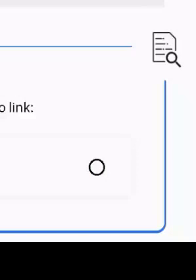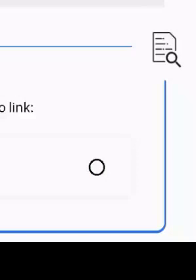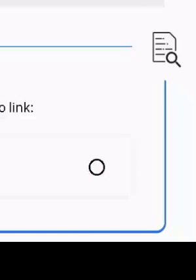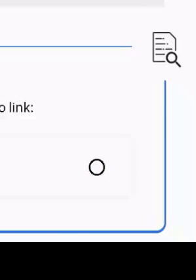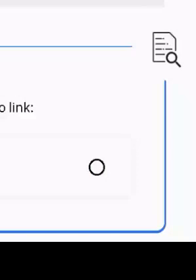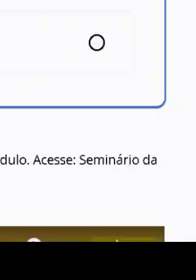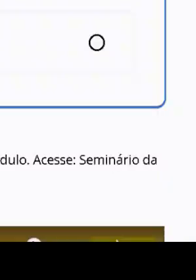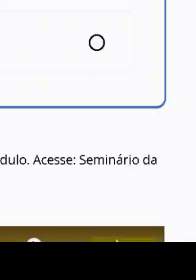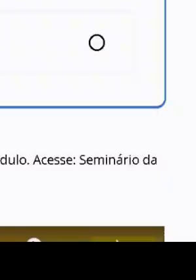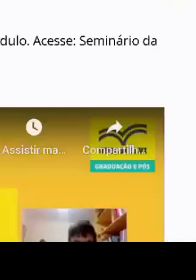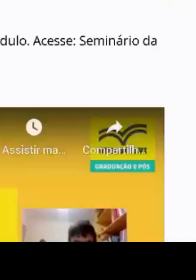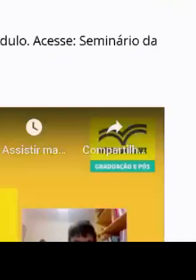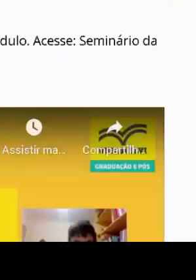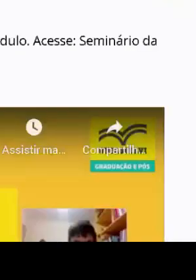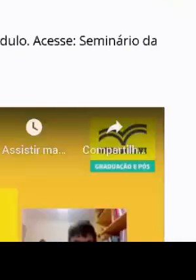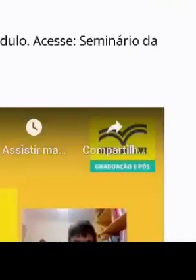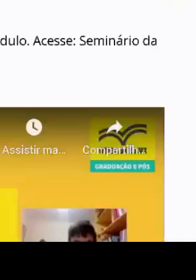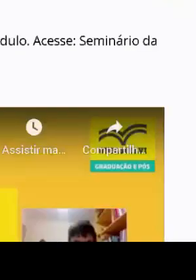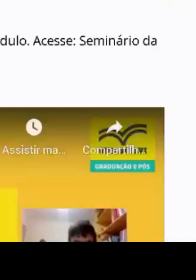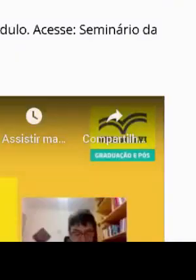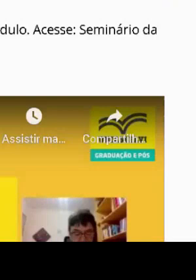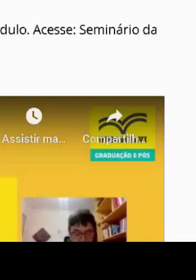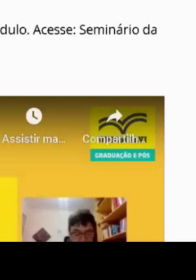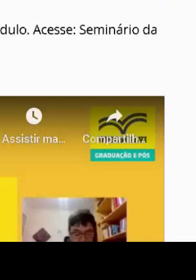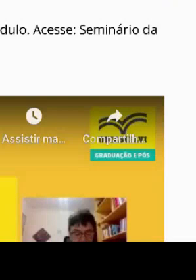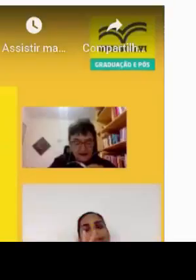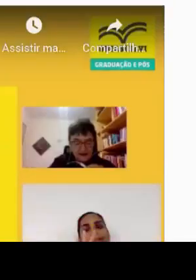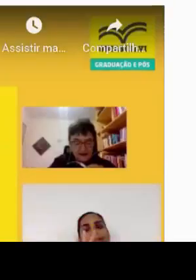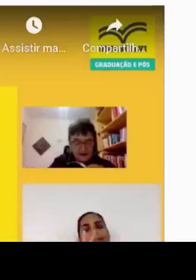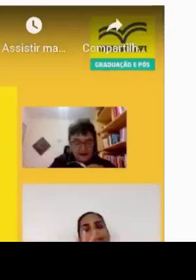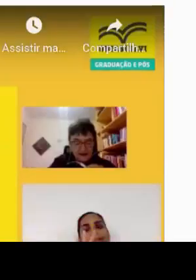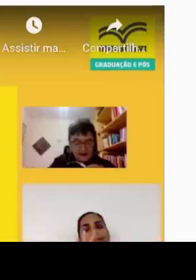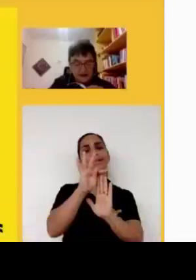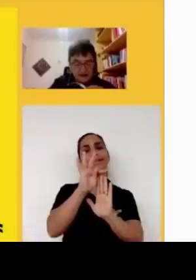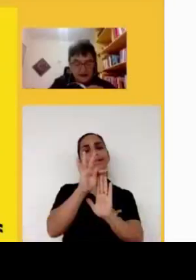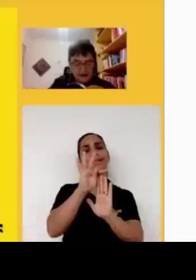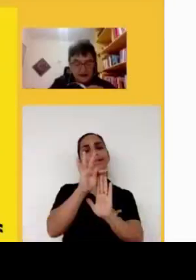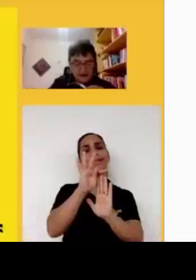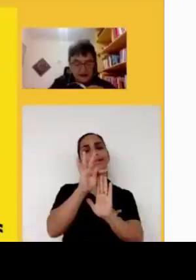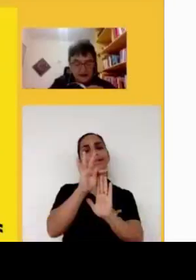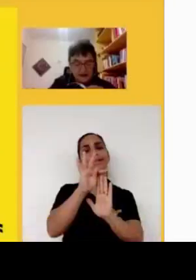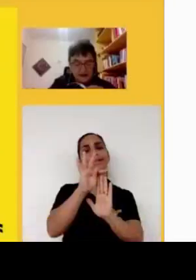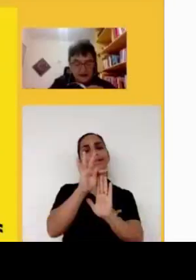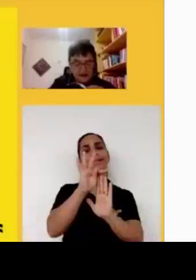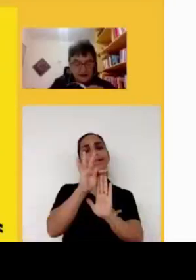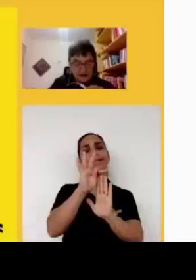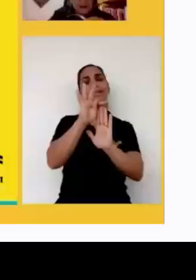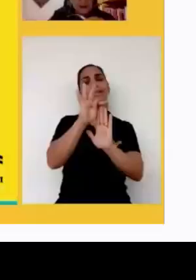Bibliografia que vai ajudar vocês aí na pesquisa de vocês, né? Para tirar tudo.